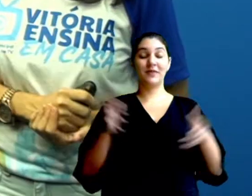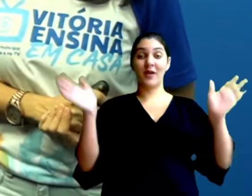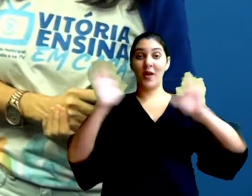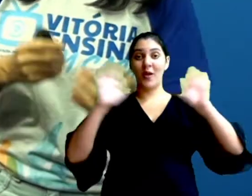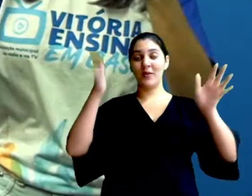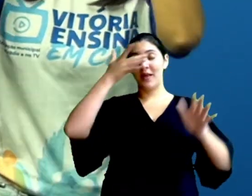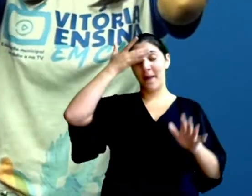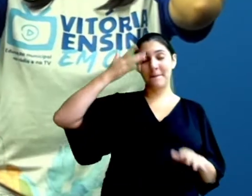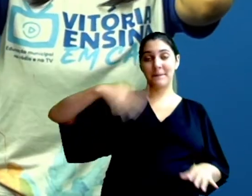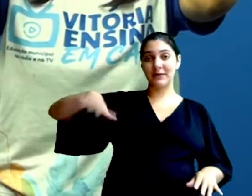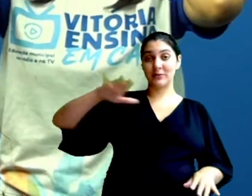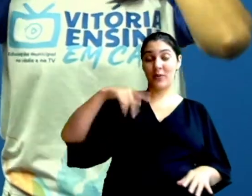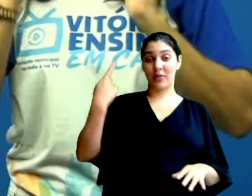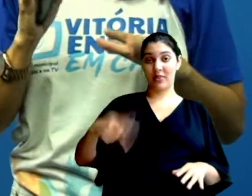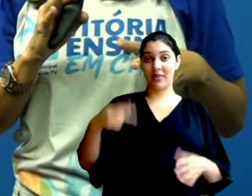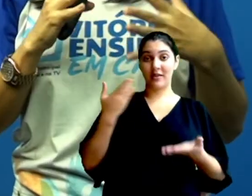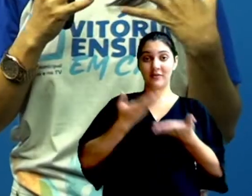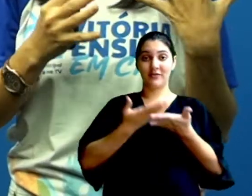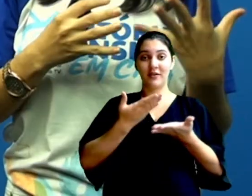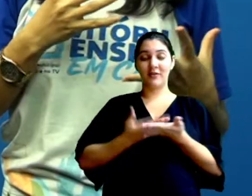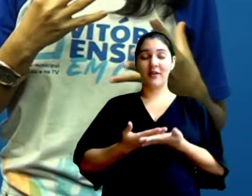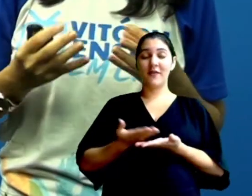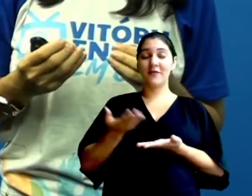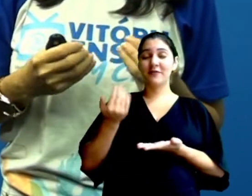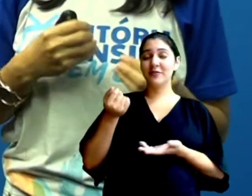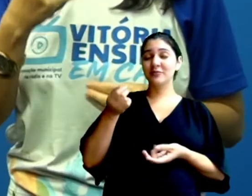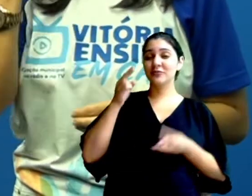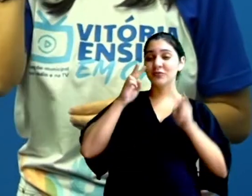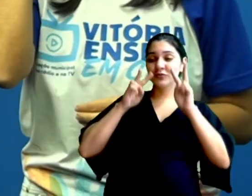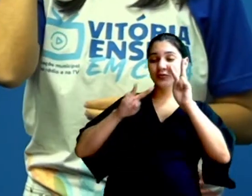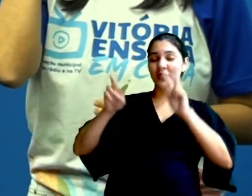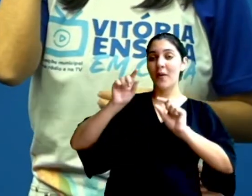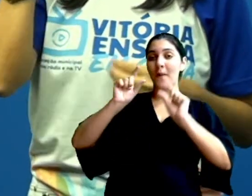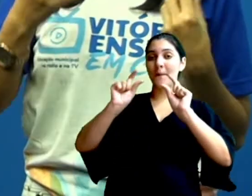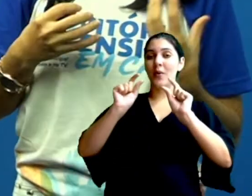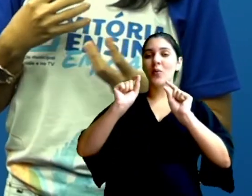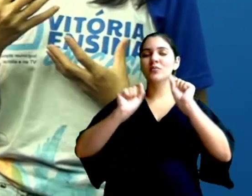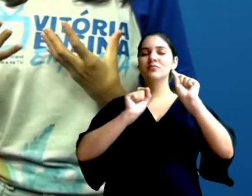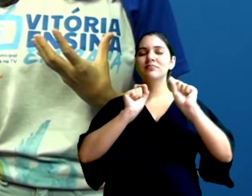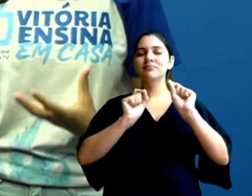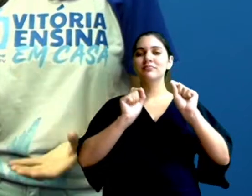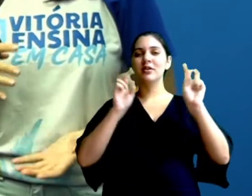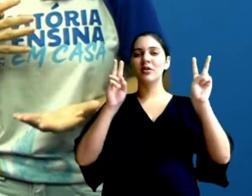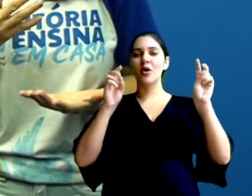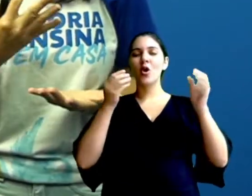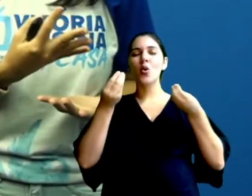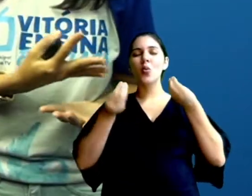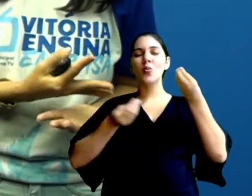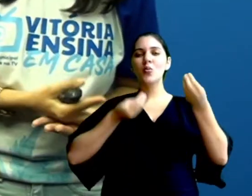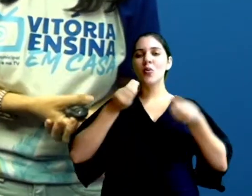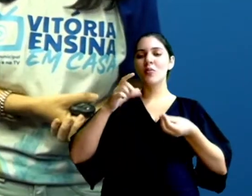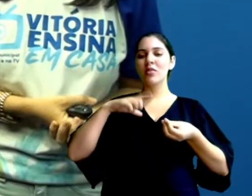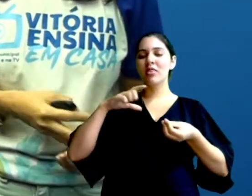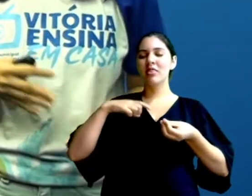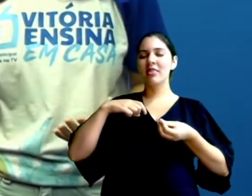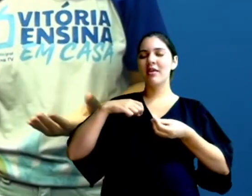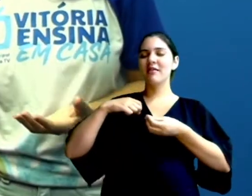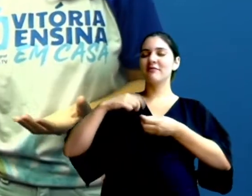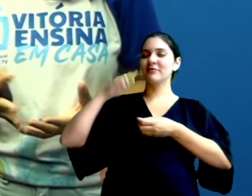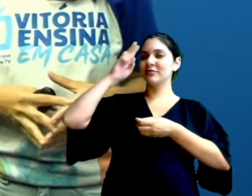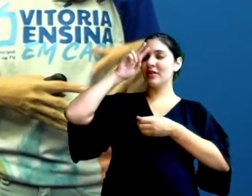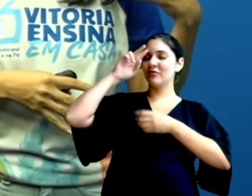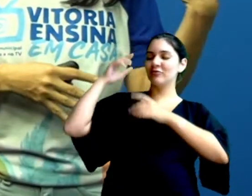Olá, pessoal! Nesta aula, vamos ver um pouco sobre como se deu ao longo da história